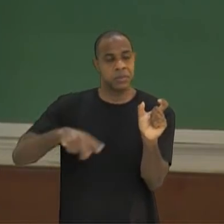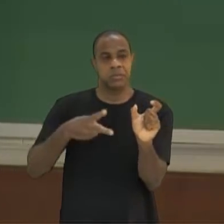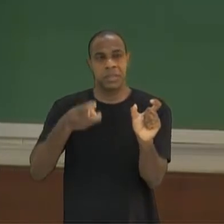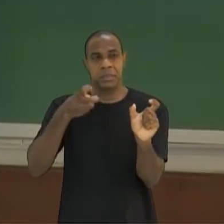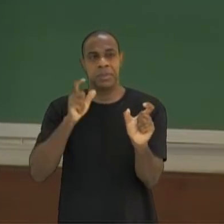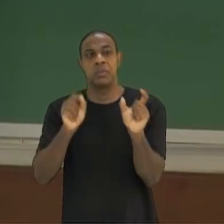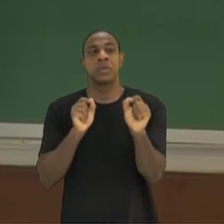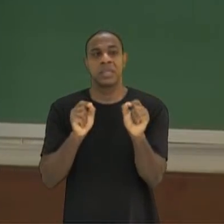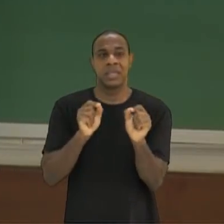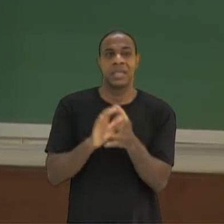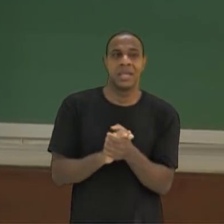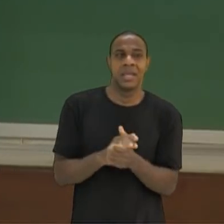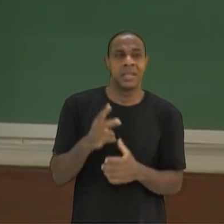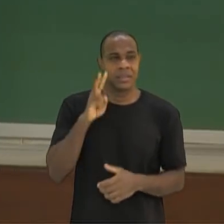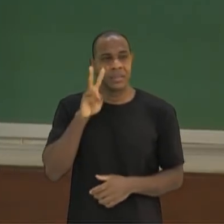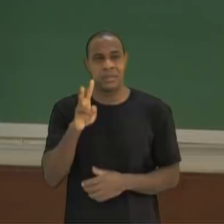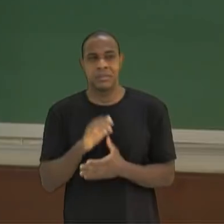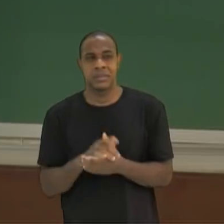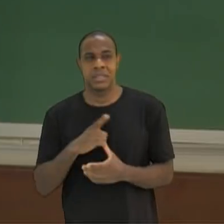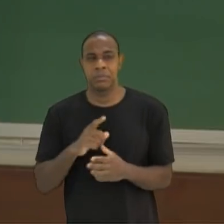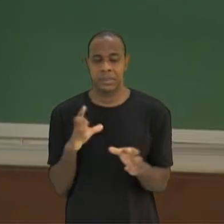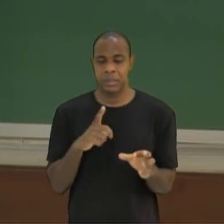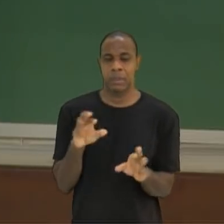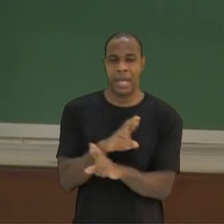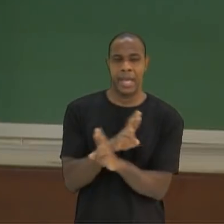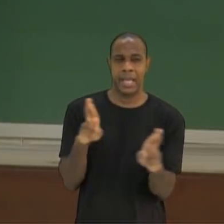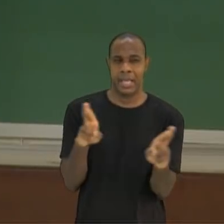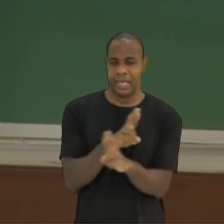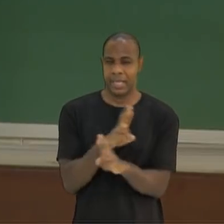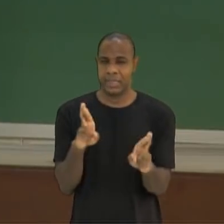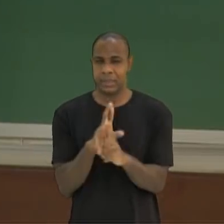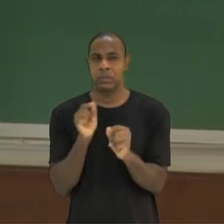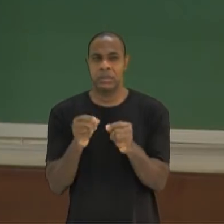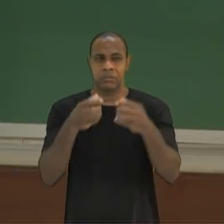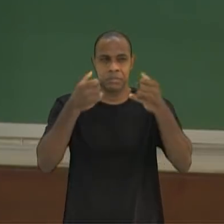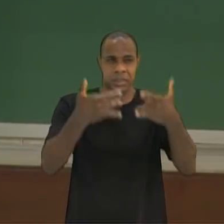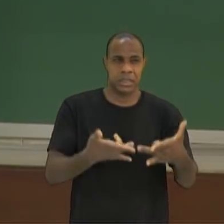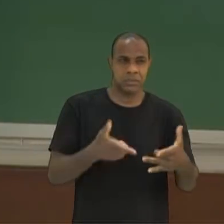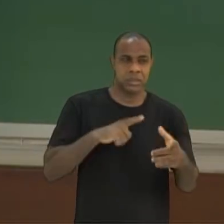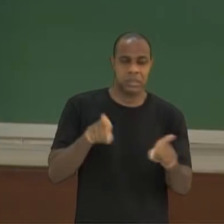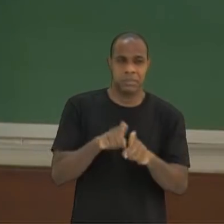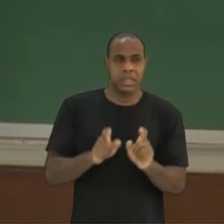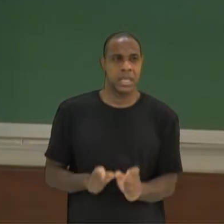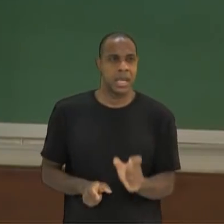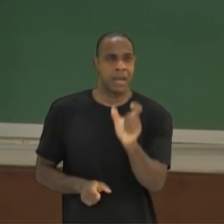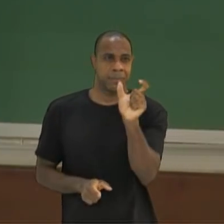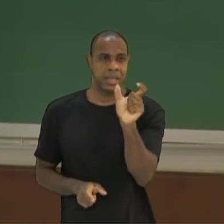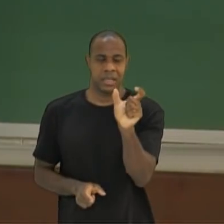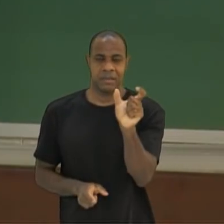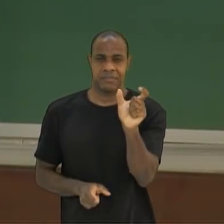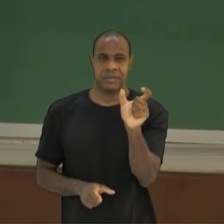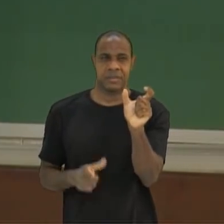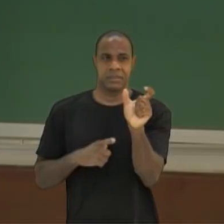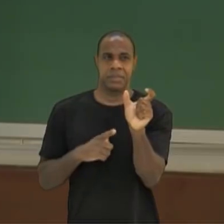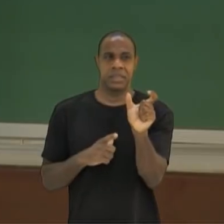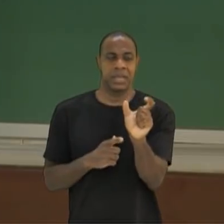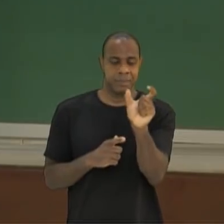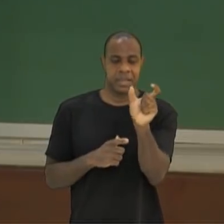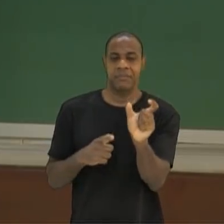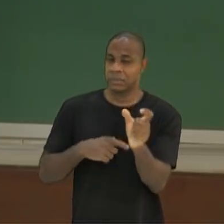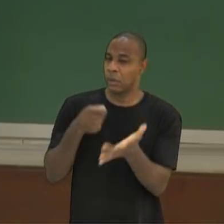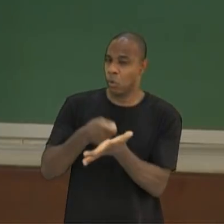umas dicas, né? Existe ali uma correlação entre o que está sendo explicado e a palavra que está sendo cobrada ali de